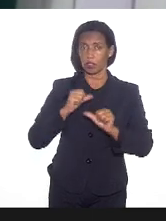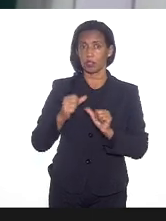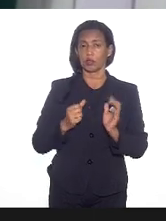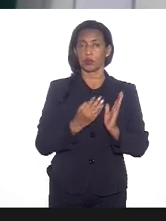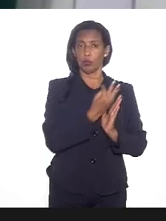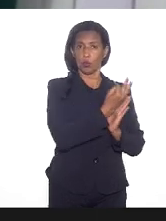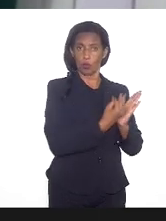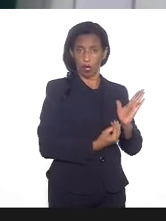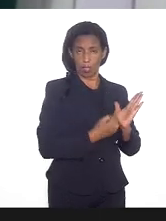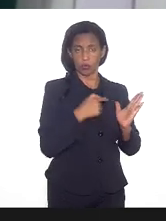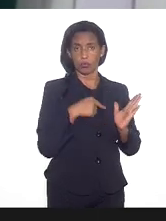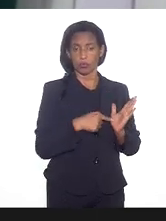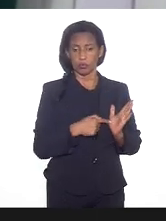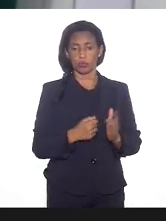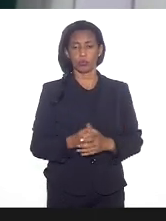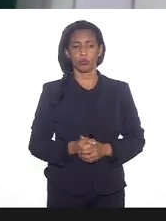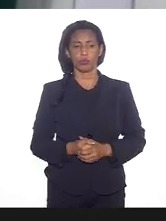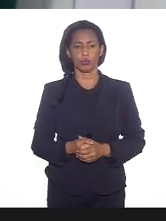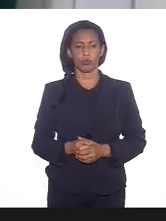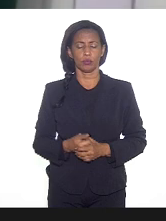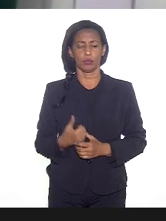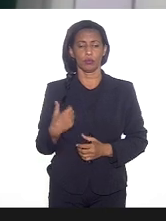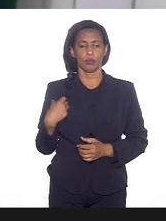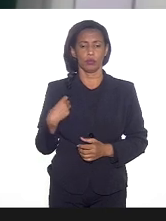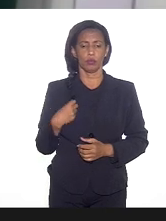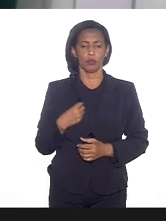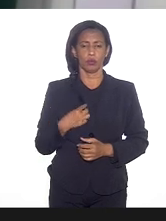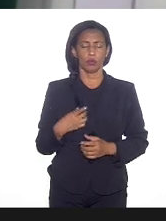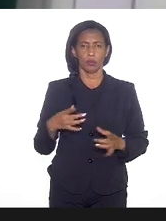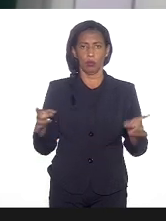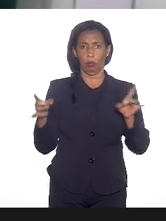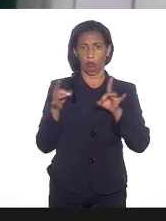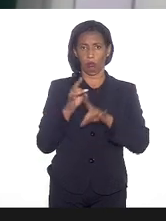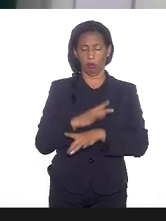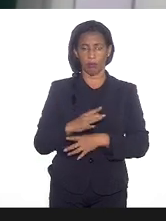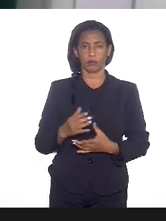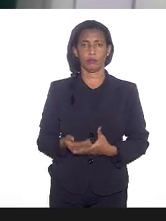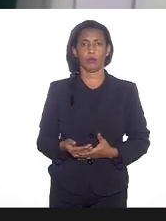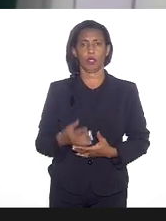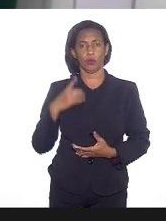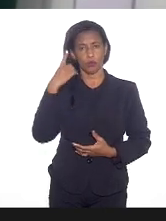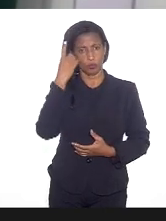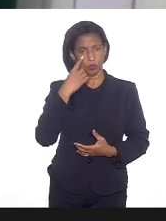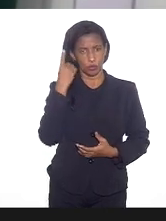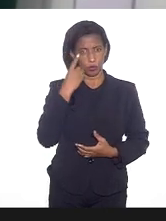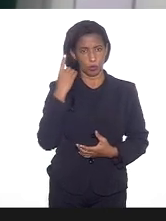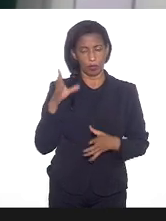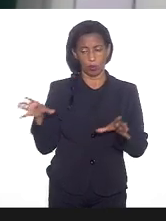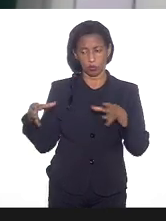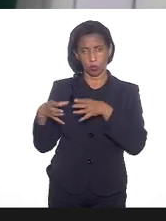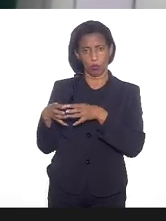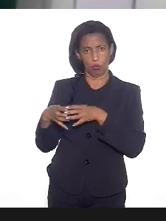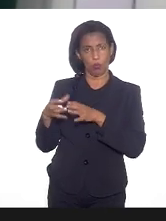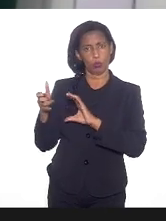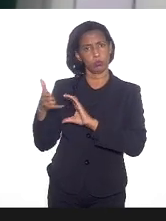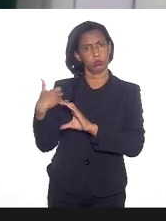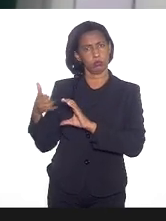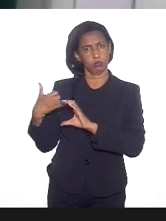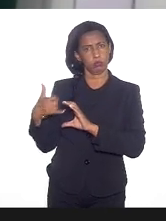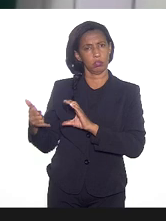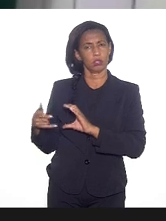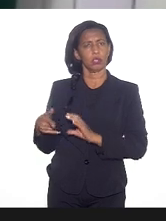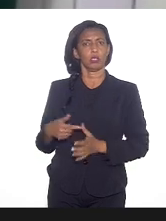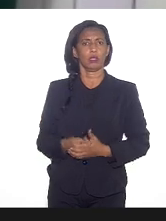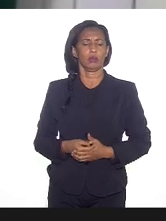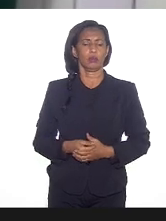última hora no relatório, que foram colocadas à disposição dos deputados e deputadas pelo nosso grupo aqui do WhatsApp, mas, de qualquer